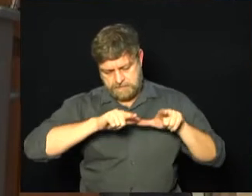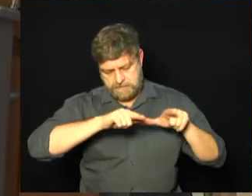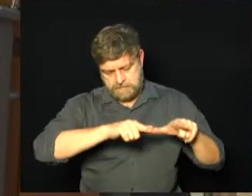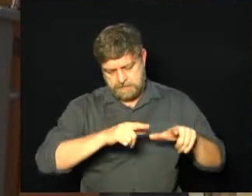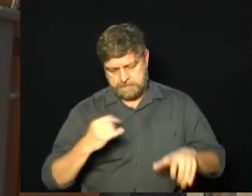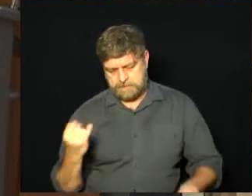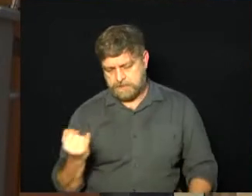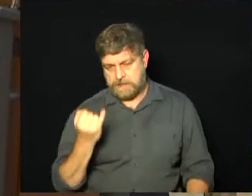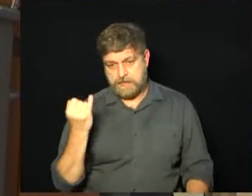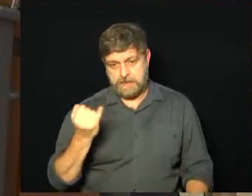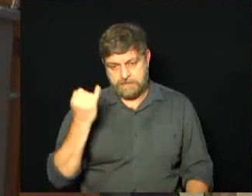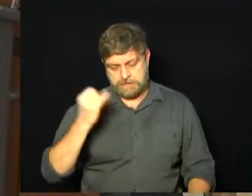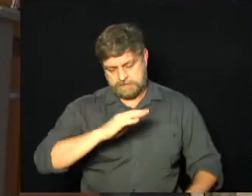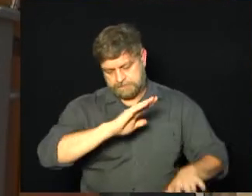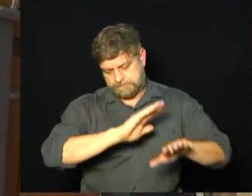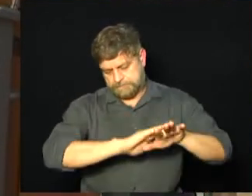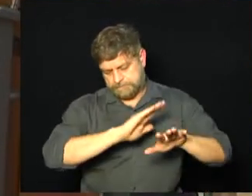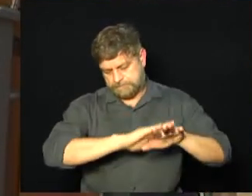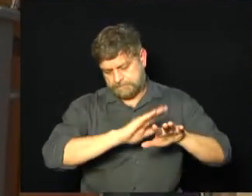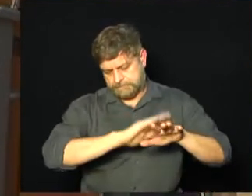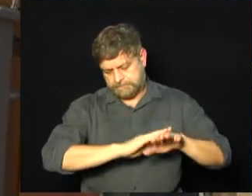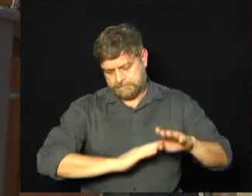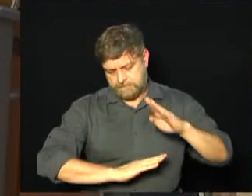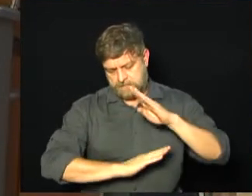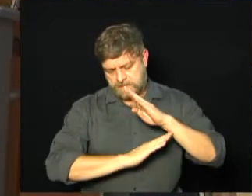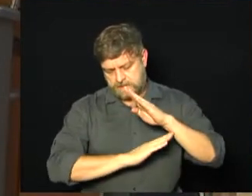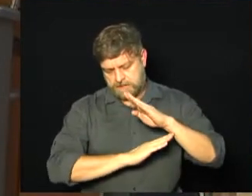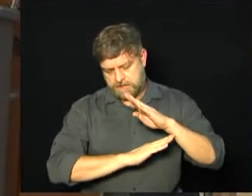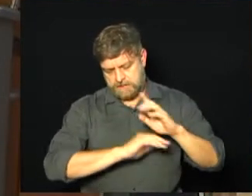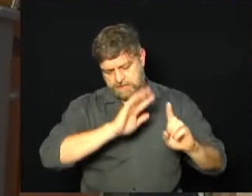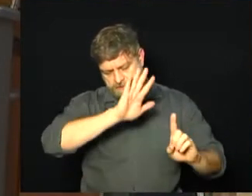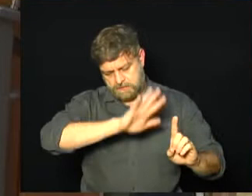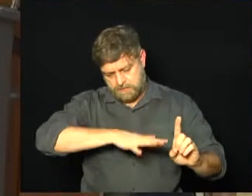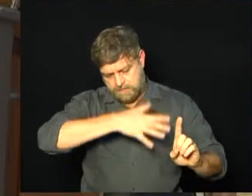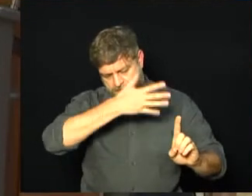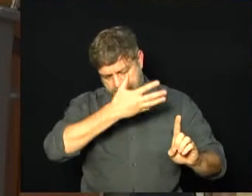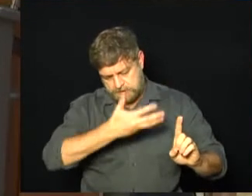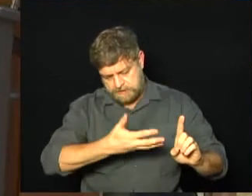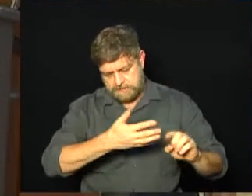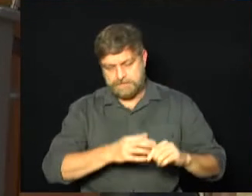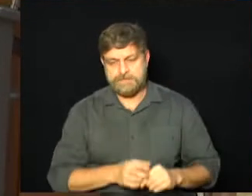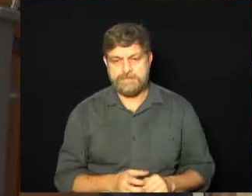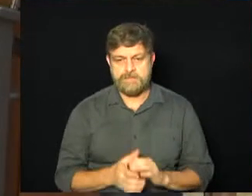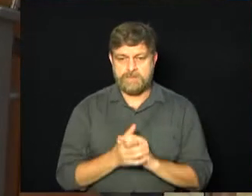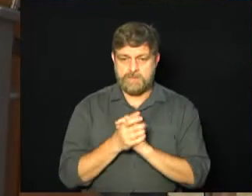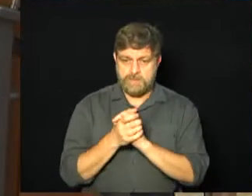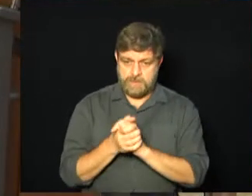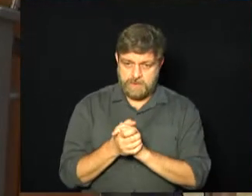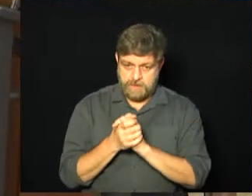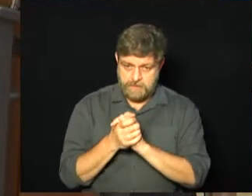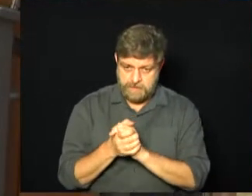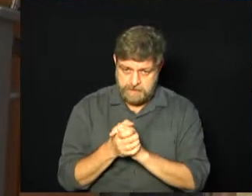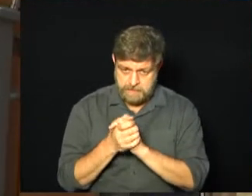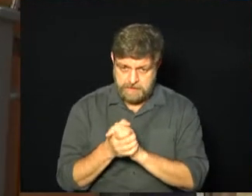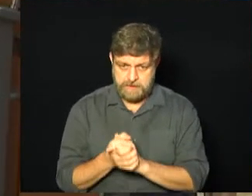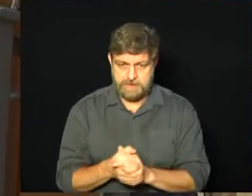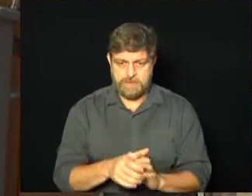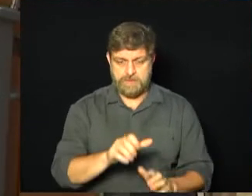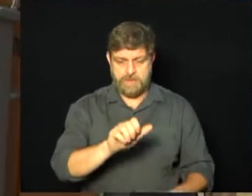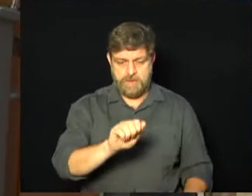desse gesto, dessa homenagem aqui na Câmara Municipal. Eu gostaria também de saudar o